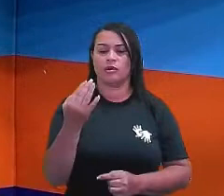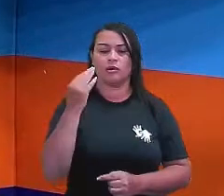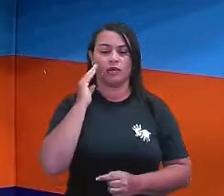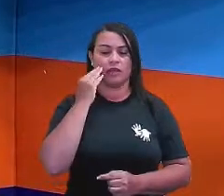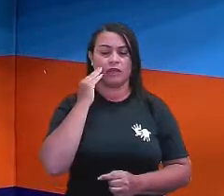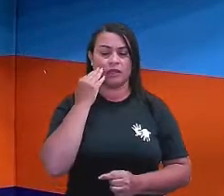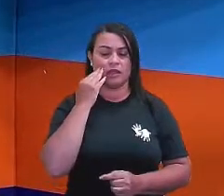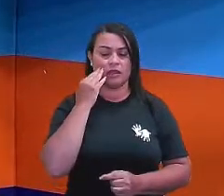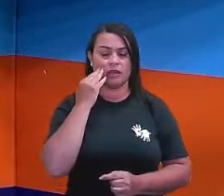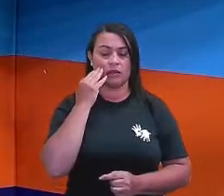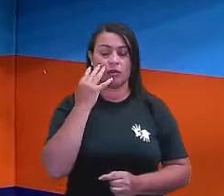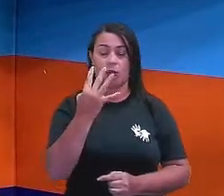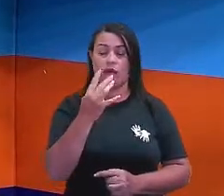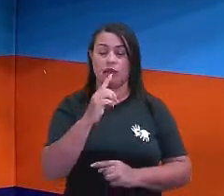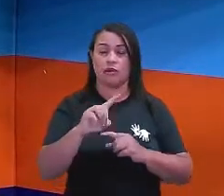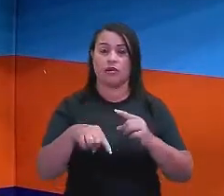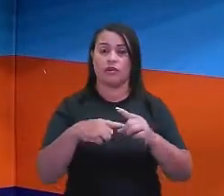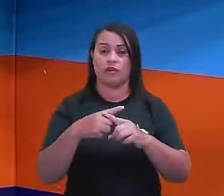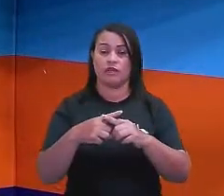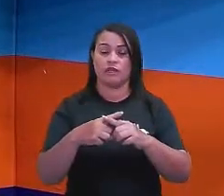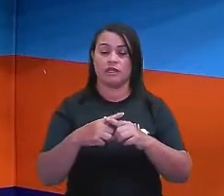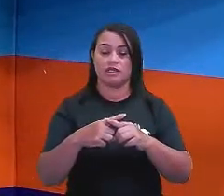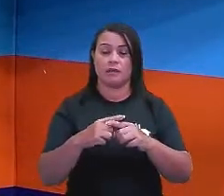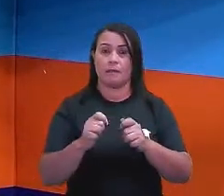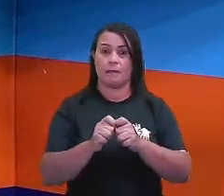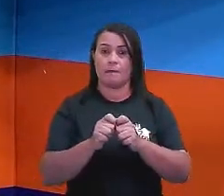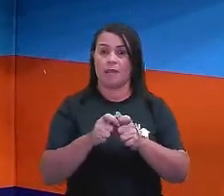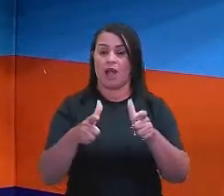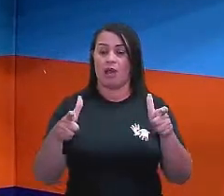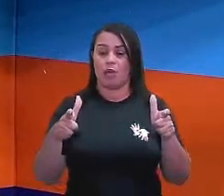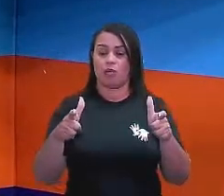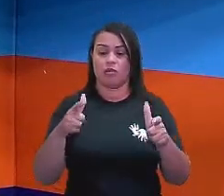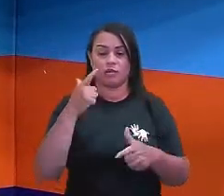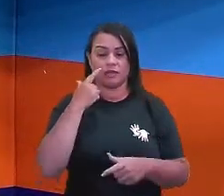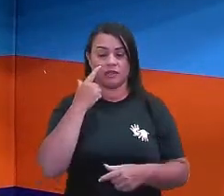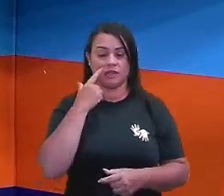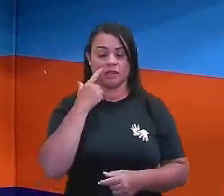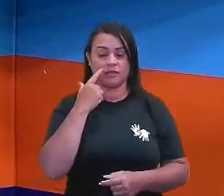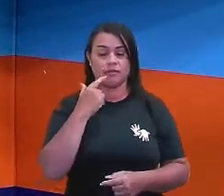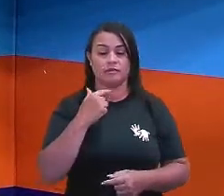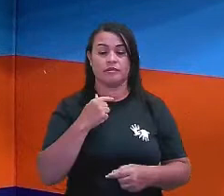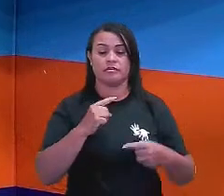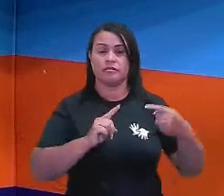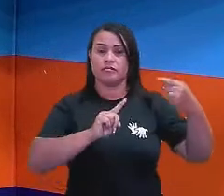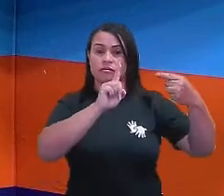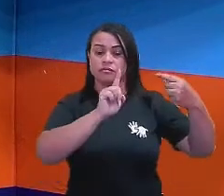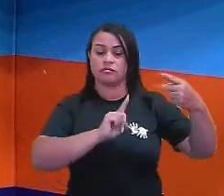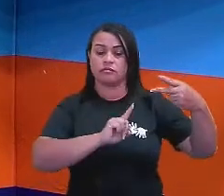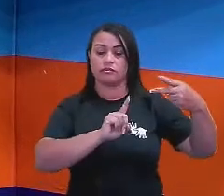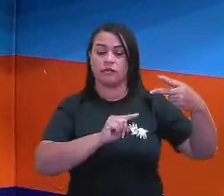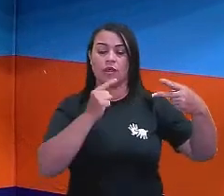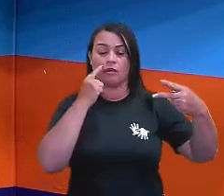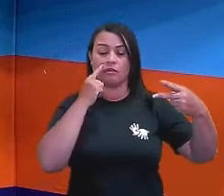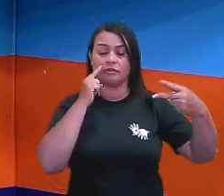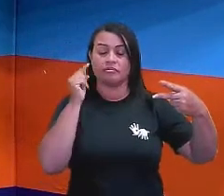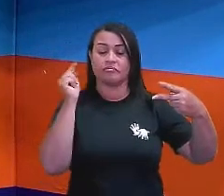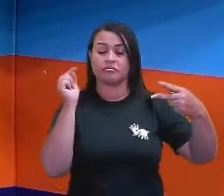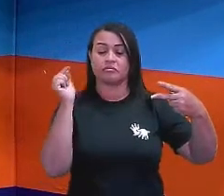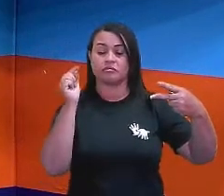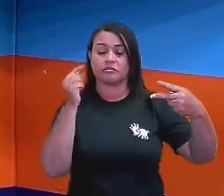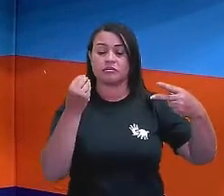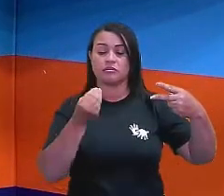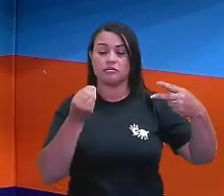área ficou 4 vezes maior, tá? Então, ó, a gente vê aqui essa relação de que se